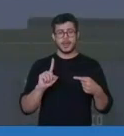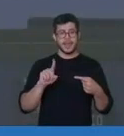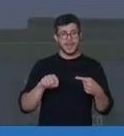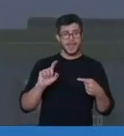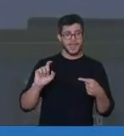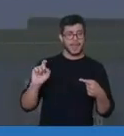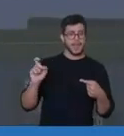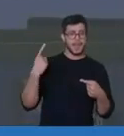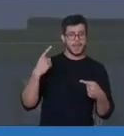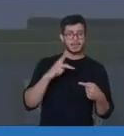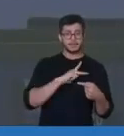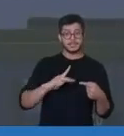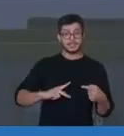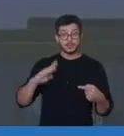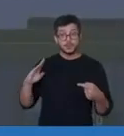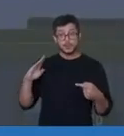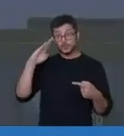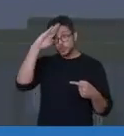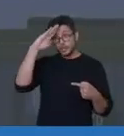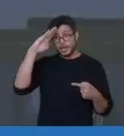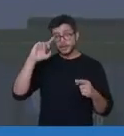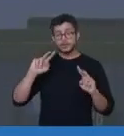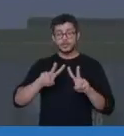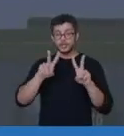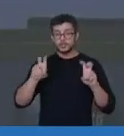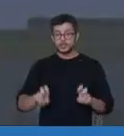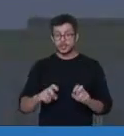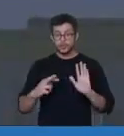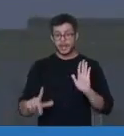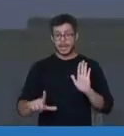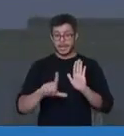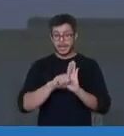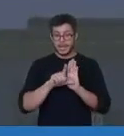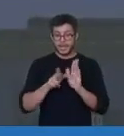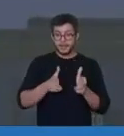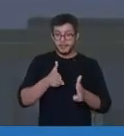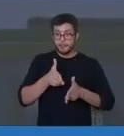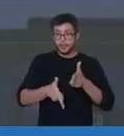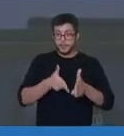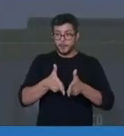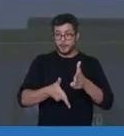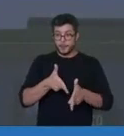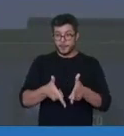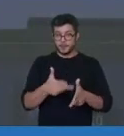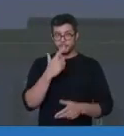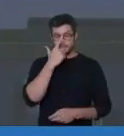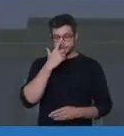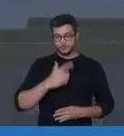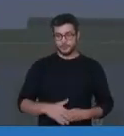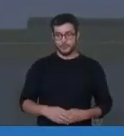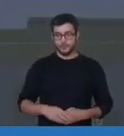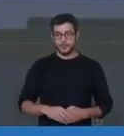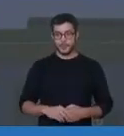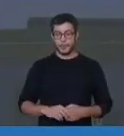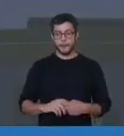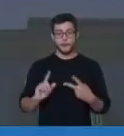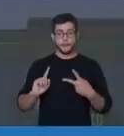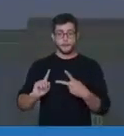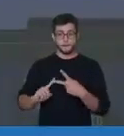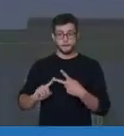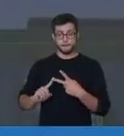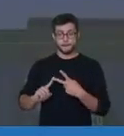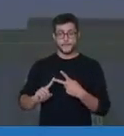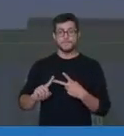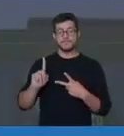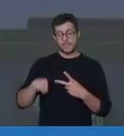Jair Bolsonaro e que trata de dispositivos da lei que instituiu o marco legal das ferrovias, e outro veto